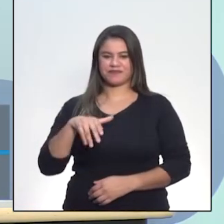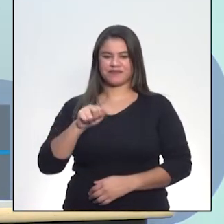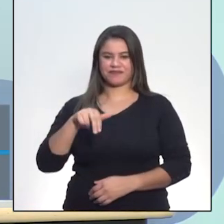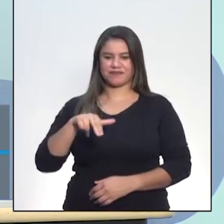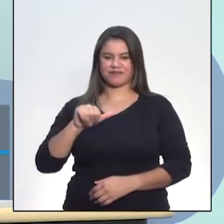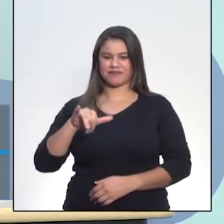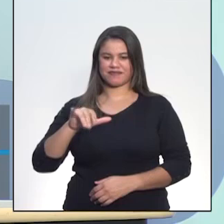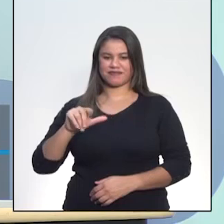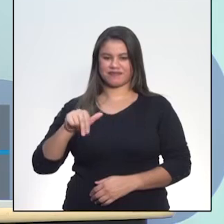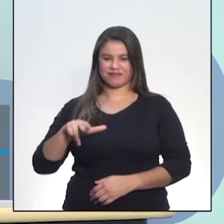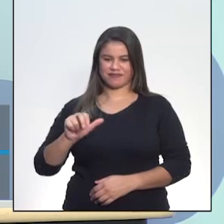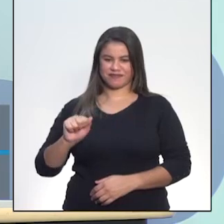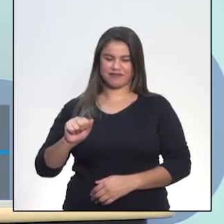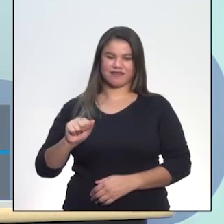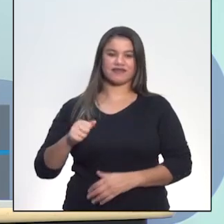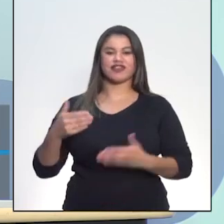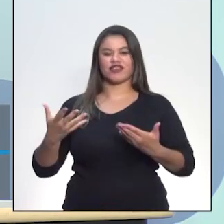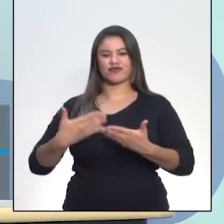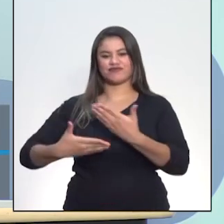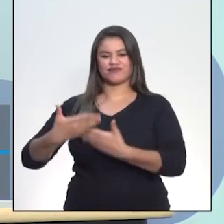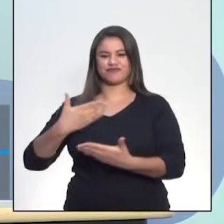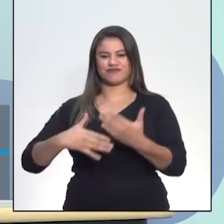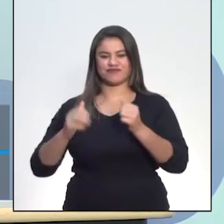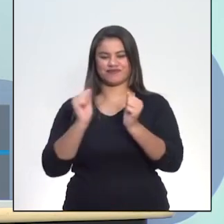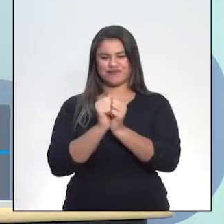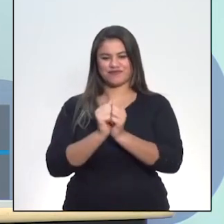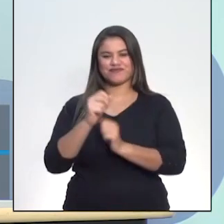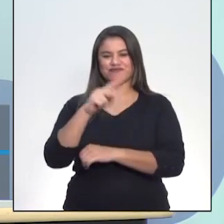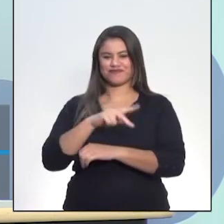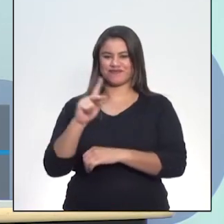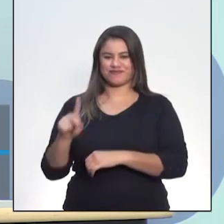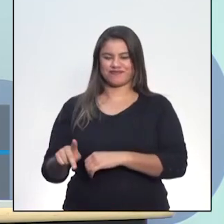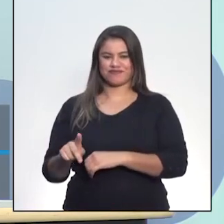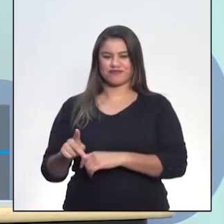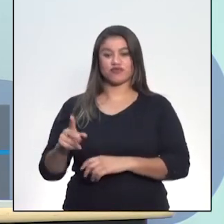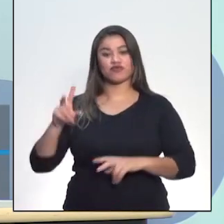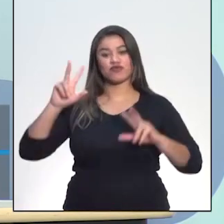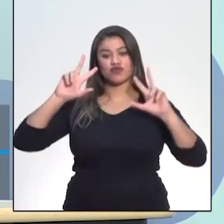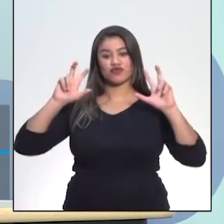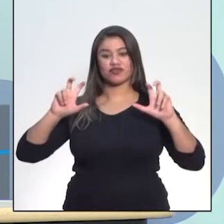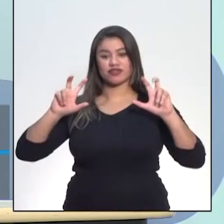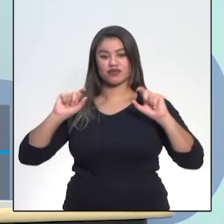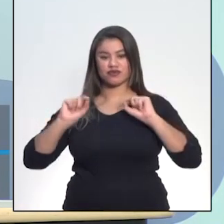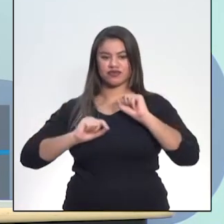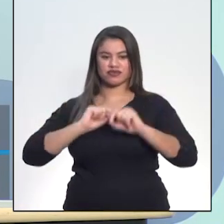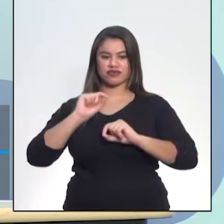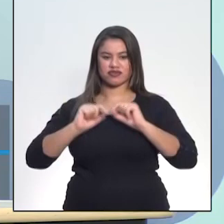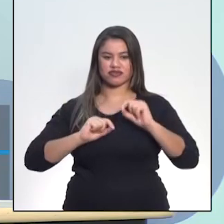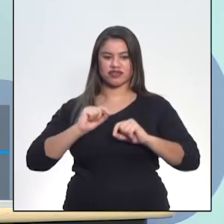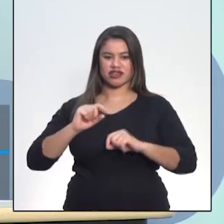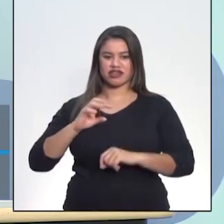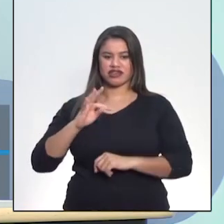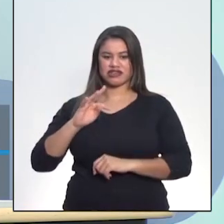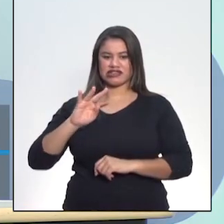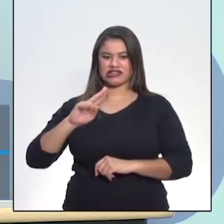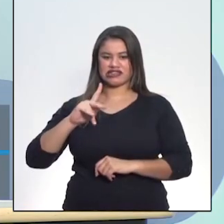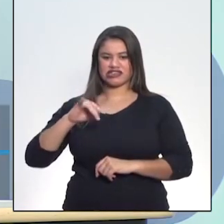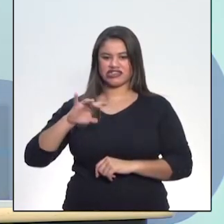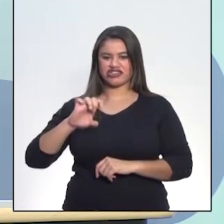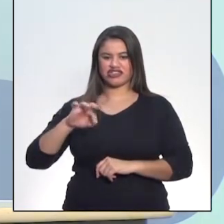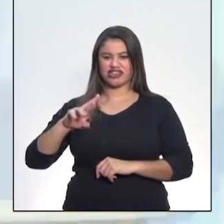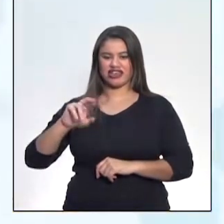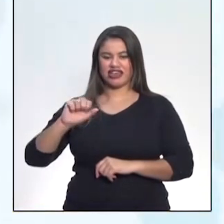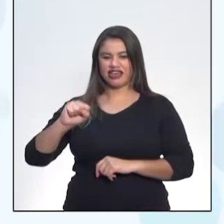Jardim. Estarei mediando essa aula juntamente com o professor Carlos Neri. O tema de hoje é as trincheiras e a Primeira